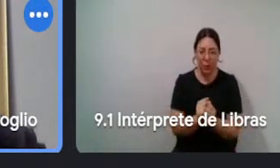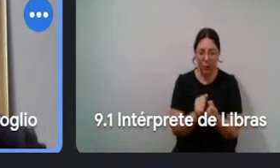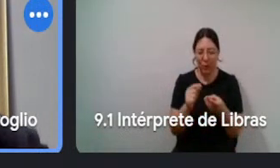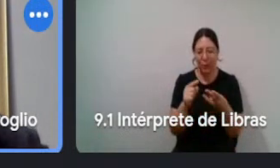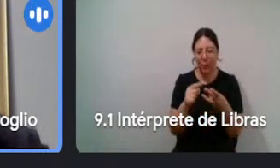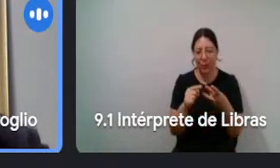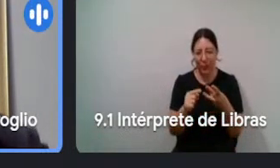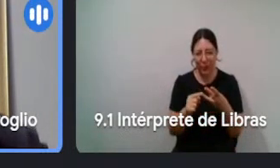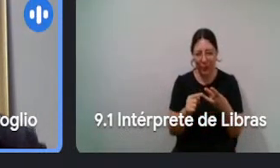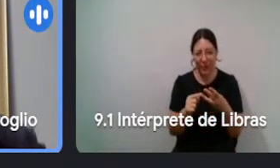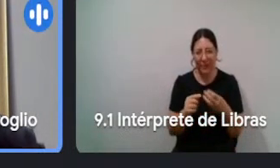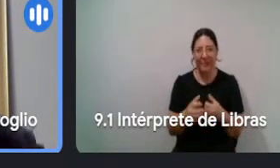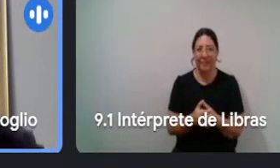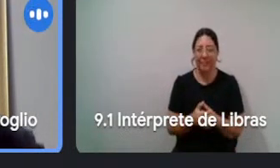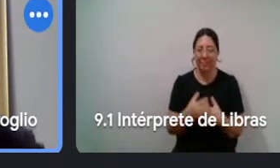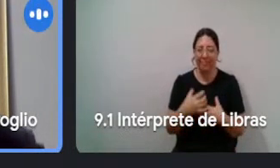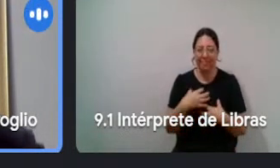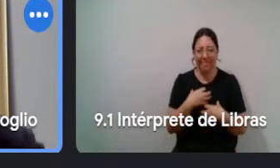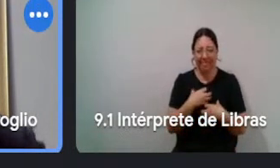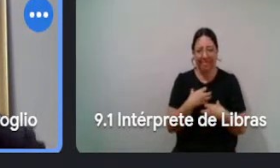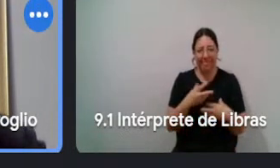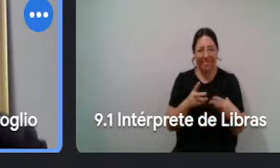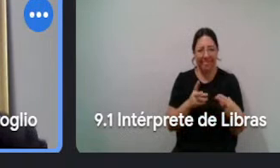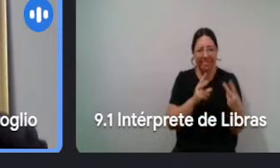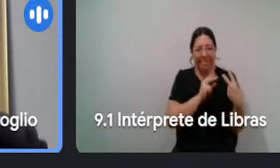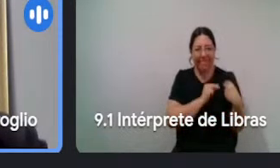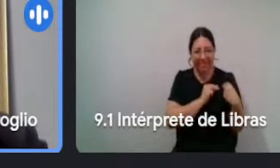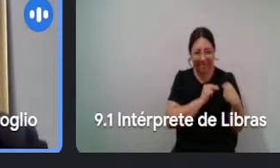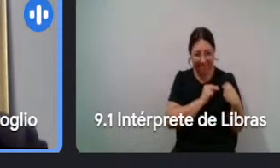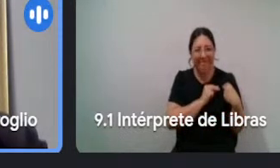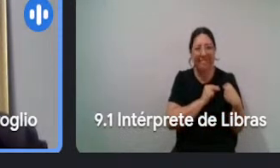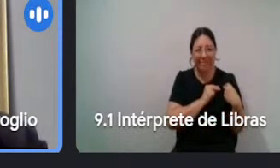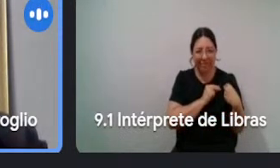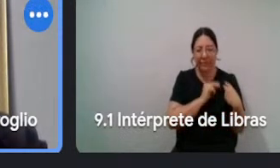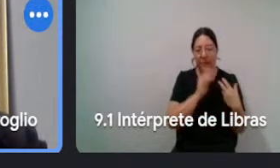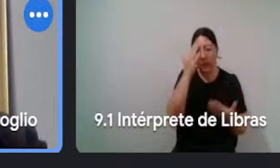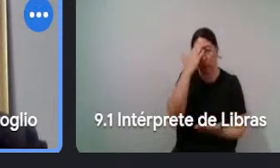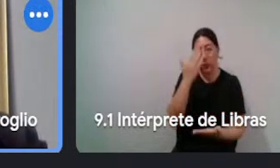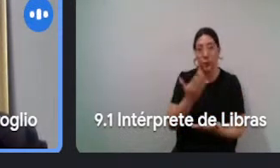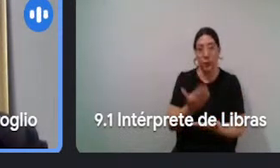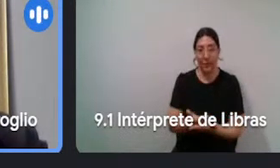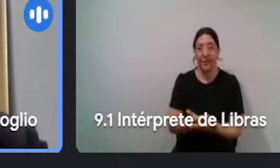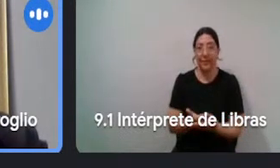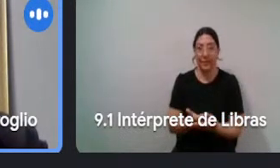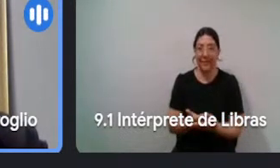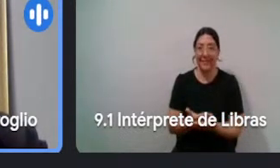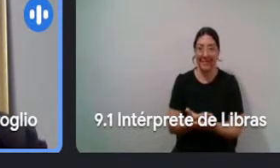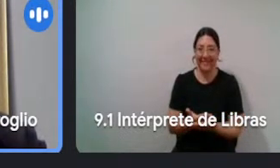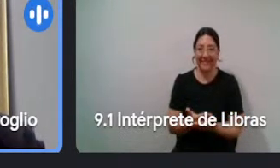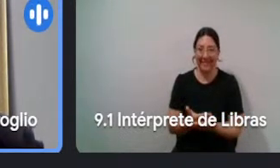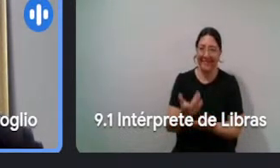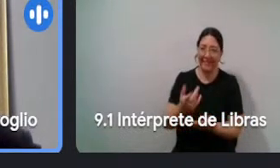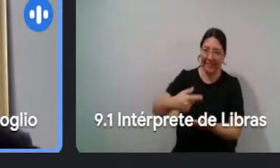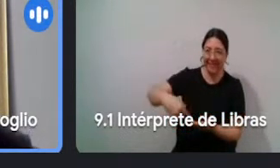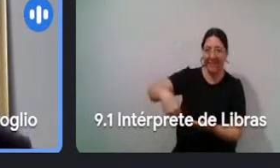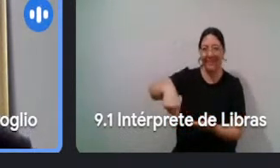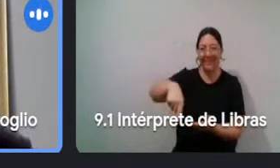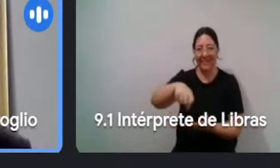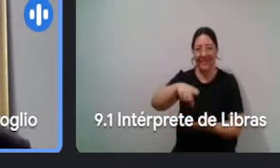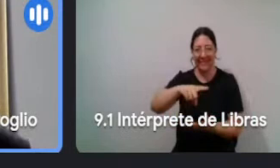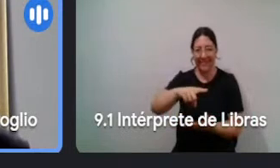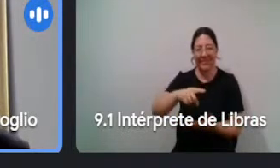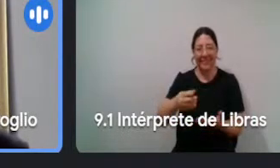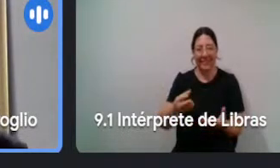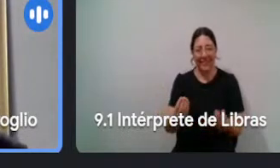de Santos. Muito me honra aí a confiança que os ilustres pares depositam na minha pessoa.